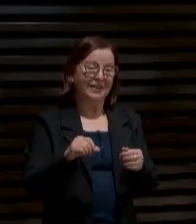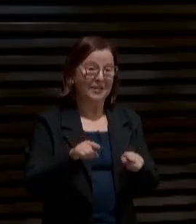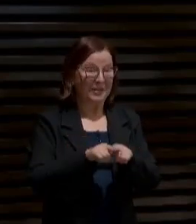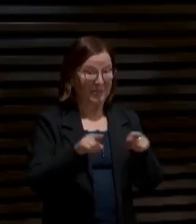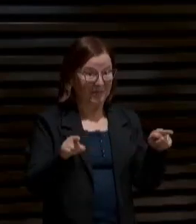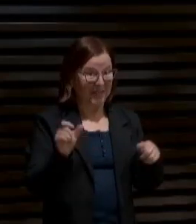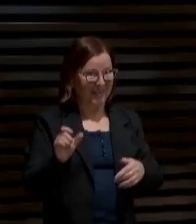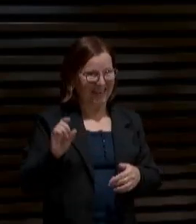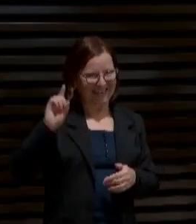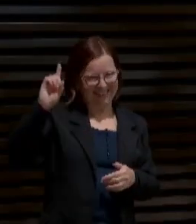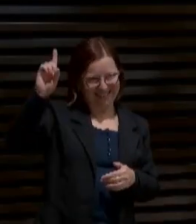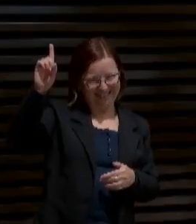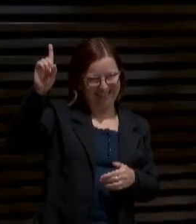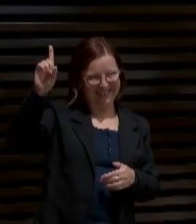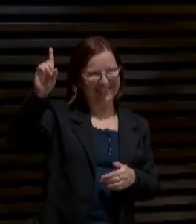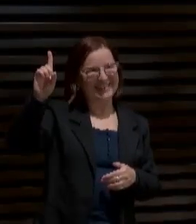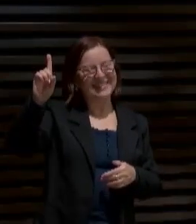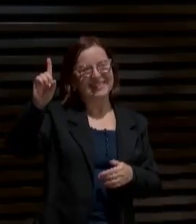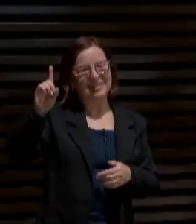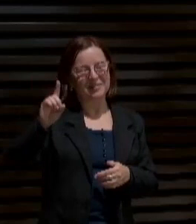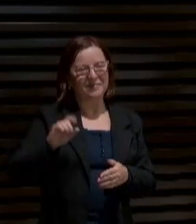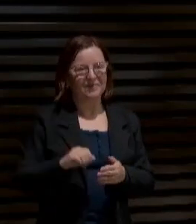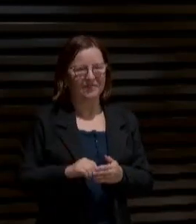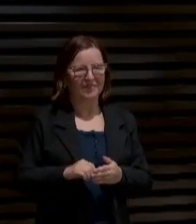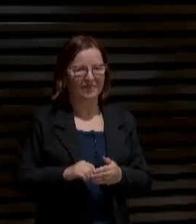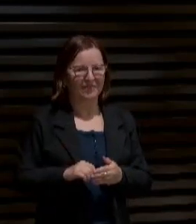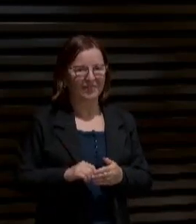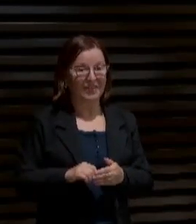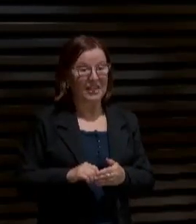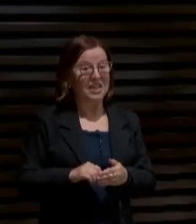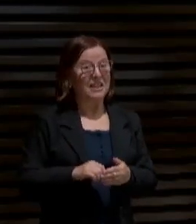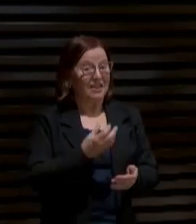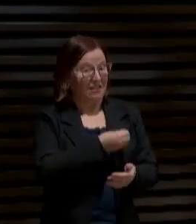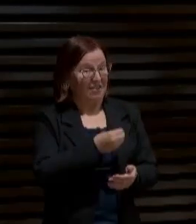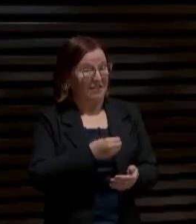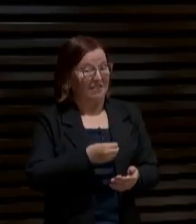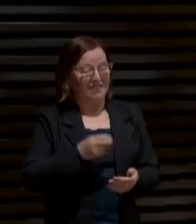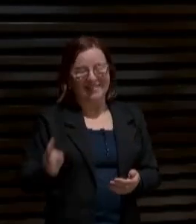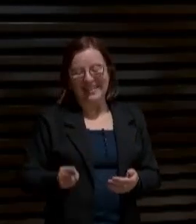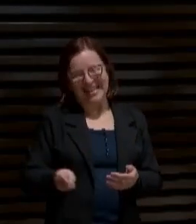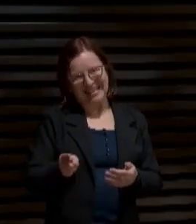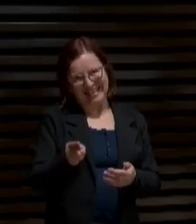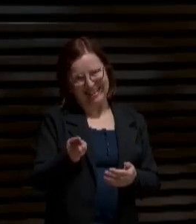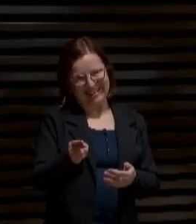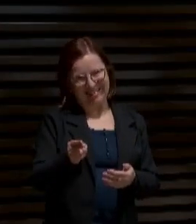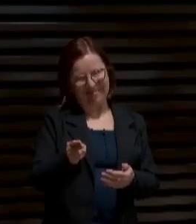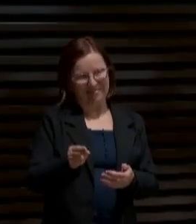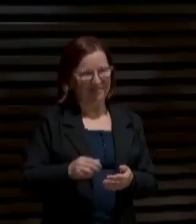incorruptível mediante a palavra de Deus à qual vive e é permanente